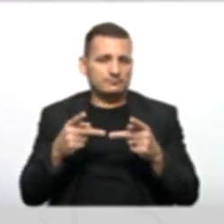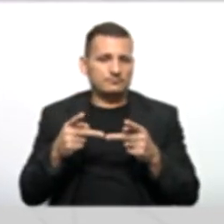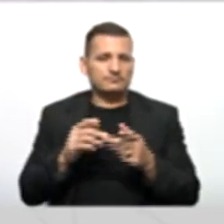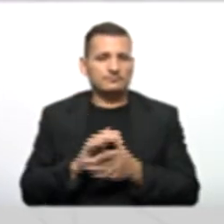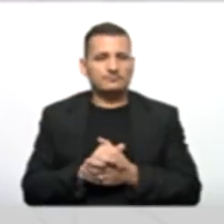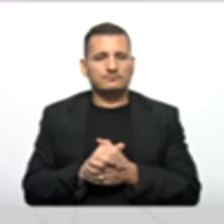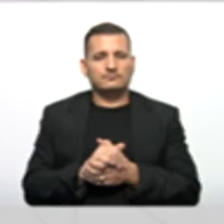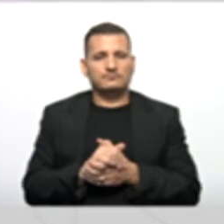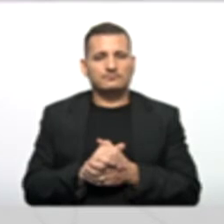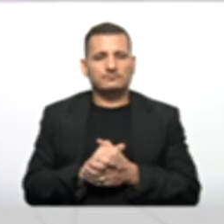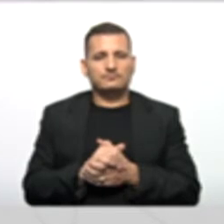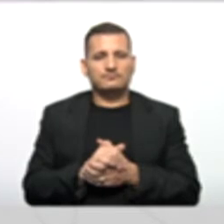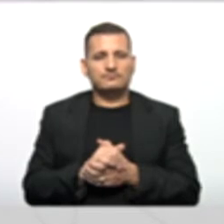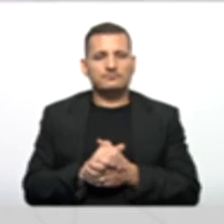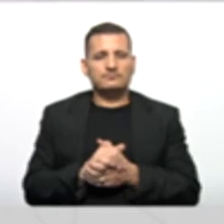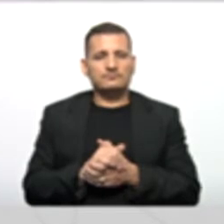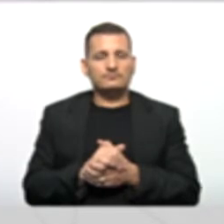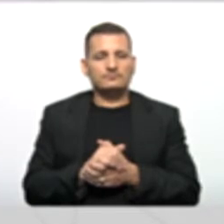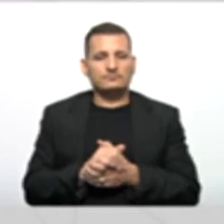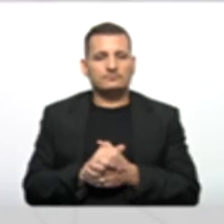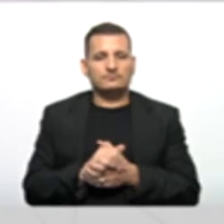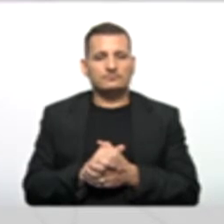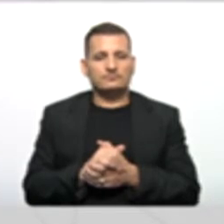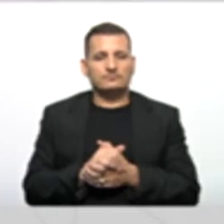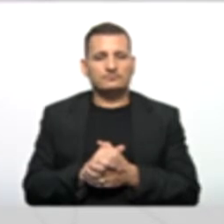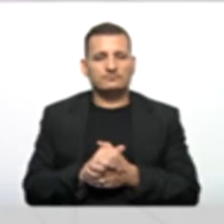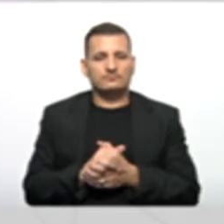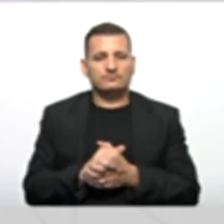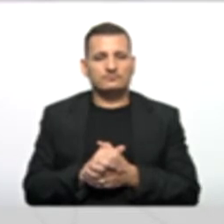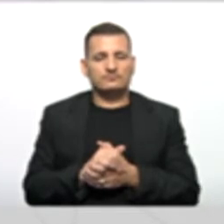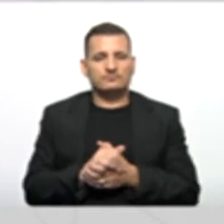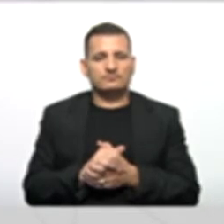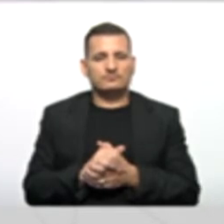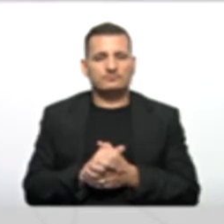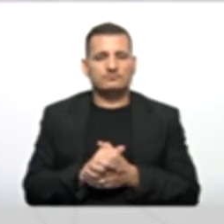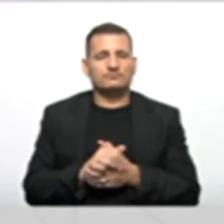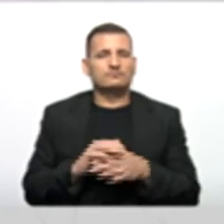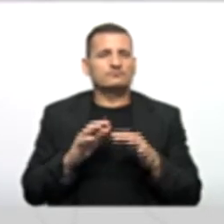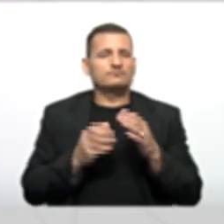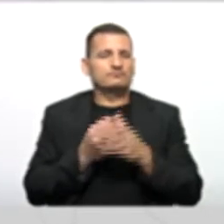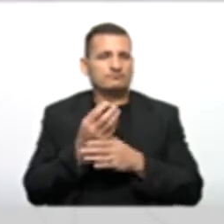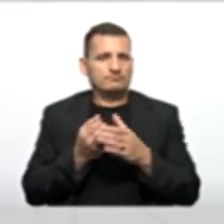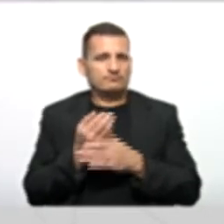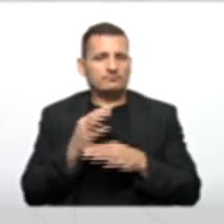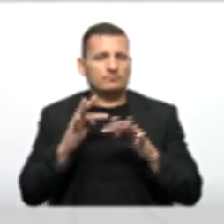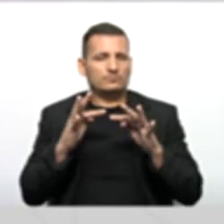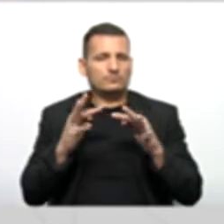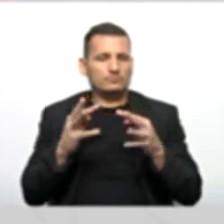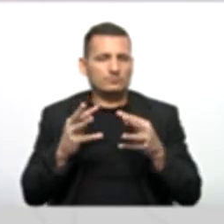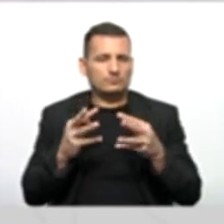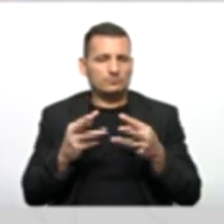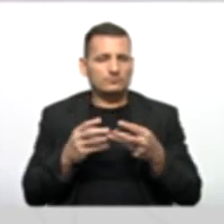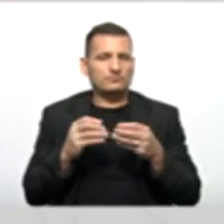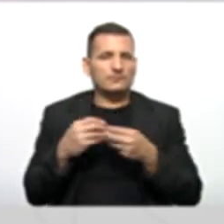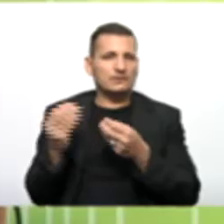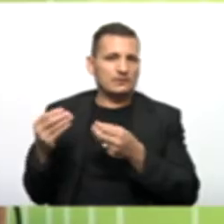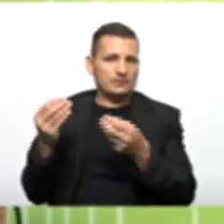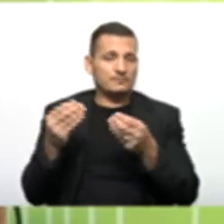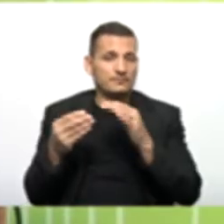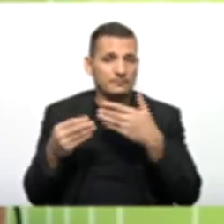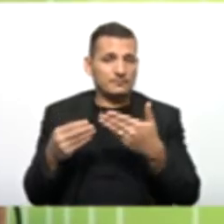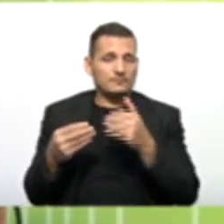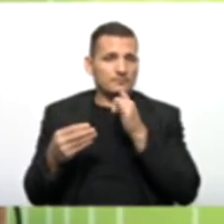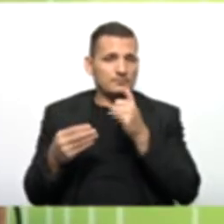Tá? Produzir todas as entregas desejadas, ou seja, se eu realizei lá o planejamento